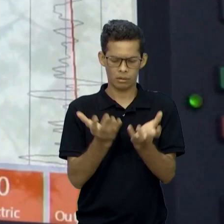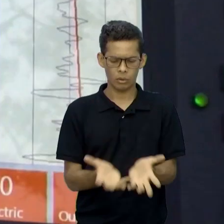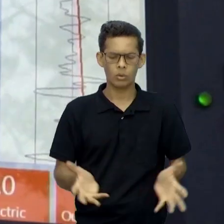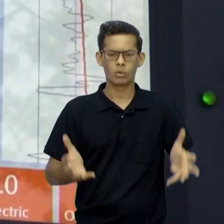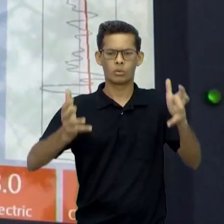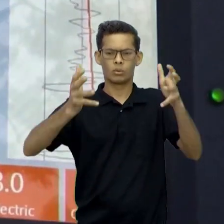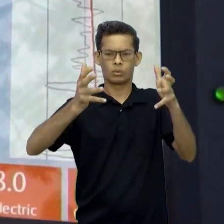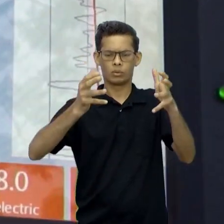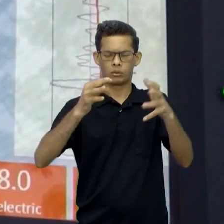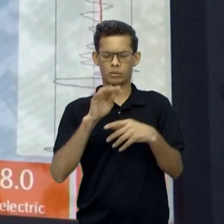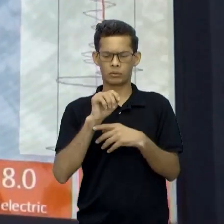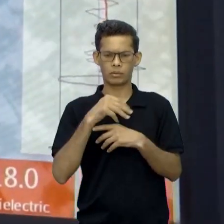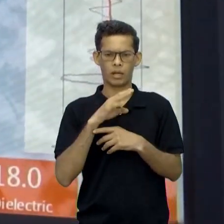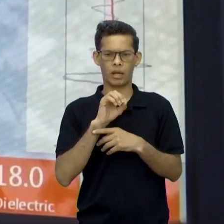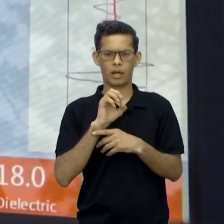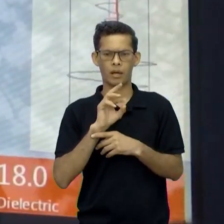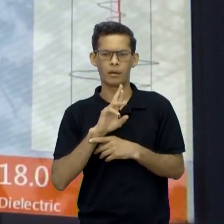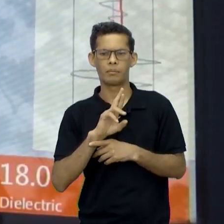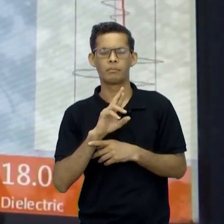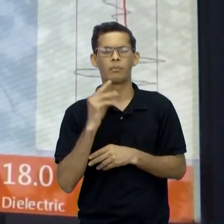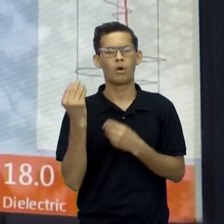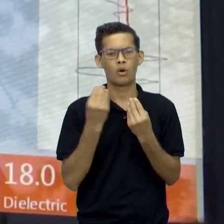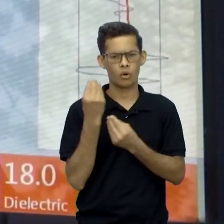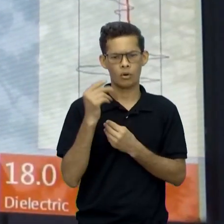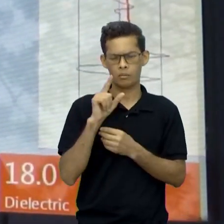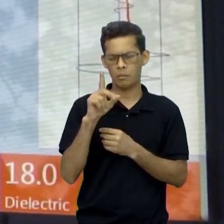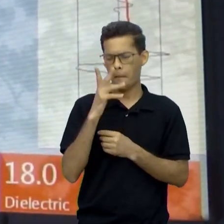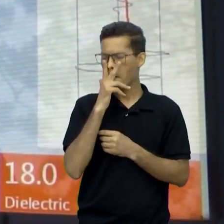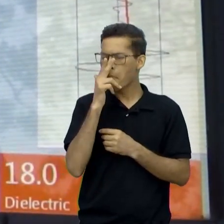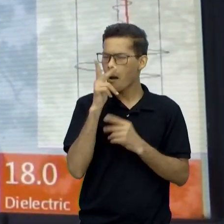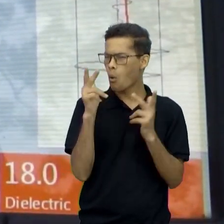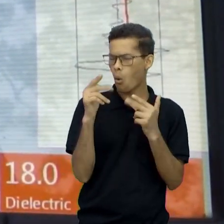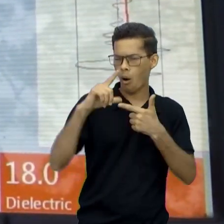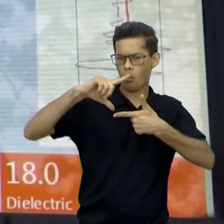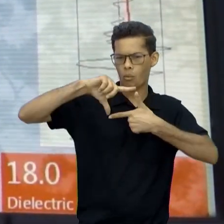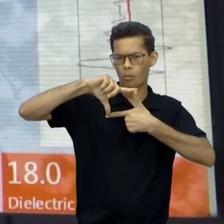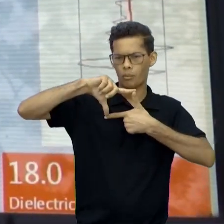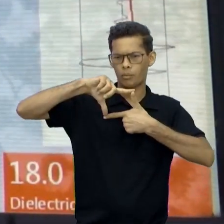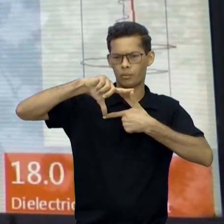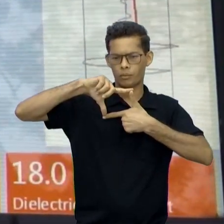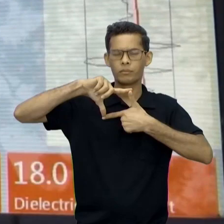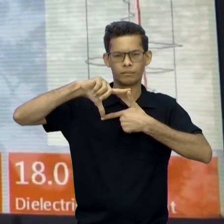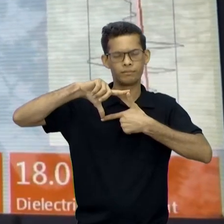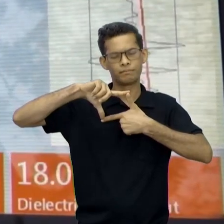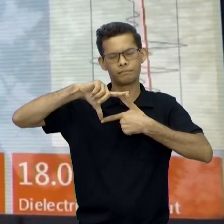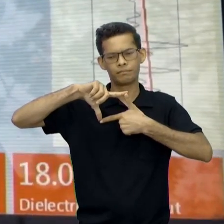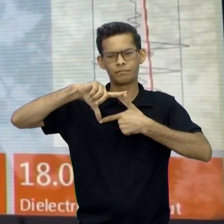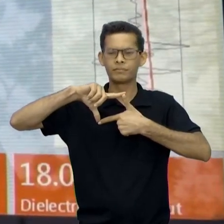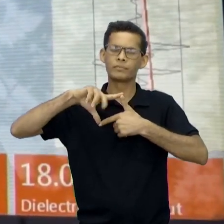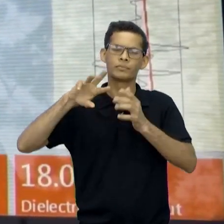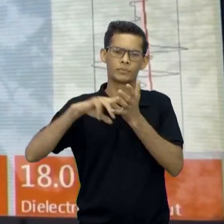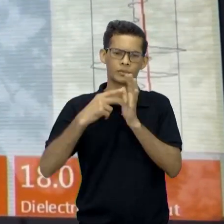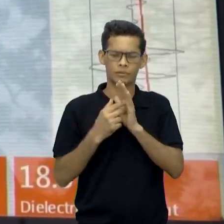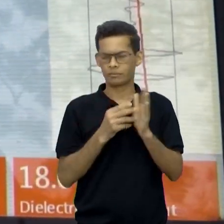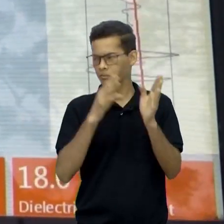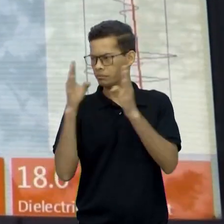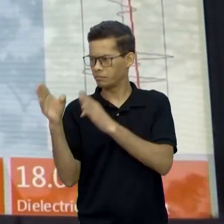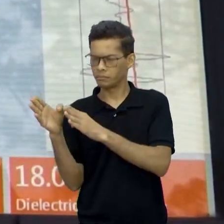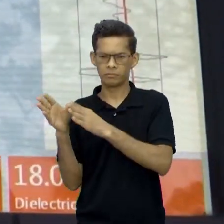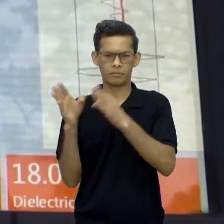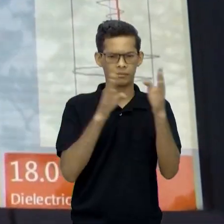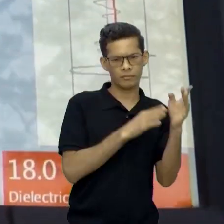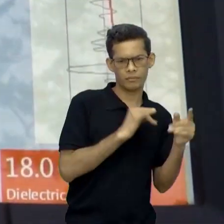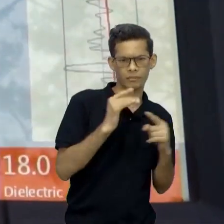vertical, se você olhar em corte, você vai ver um quadrado. Então Sim. as duas extremidades é que provocam essas duas anomalias aqui,